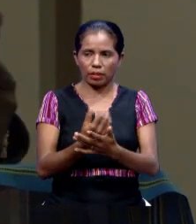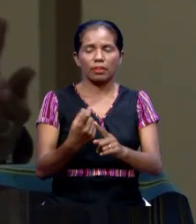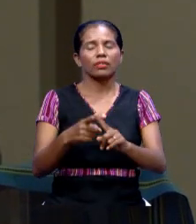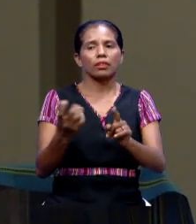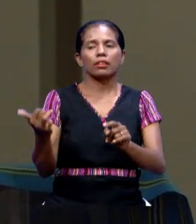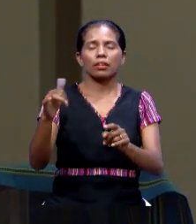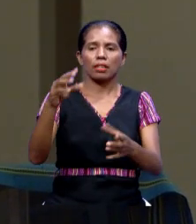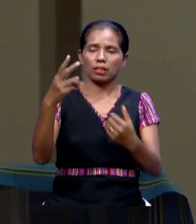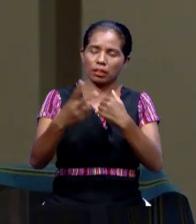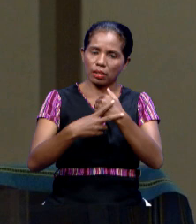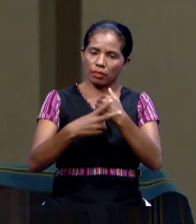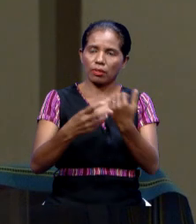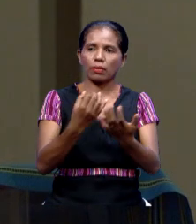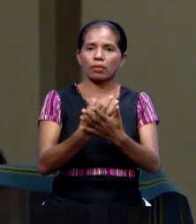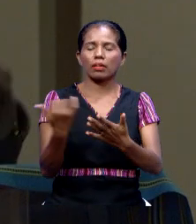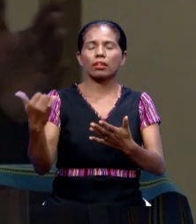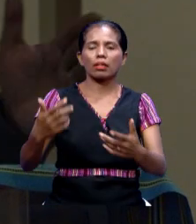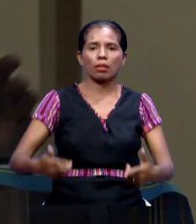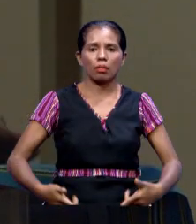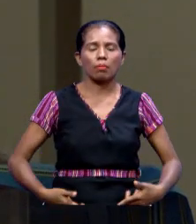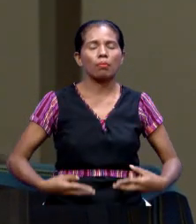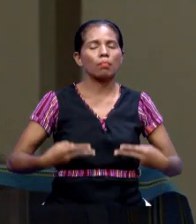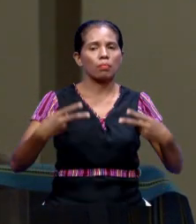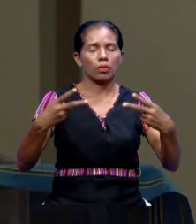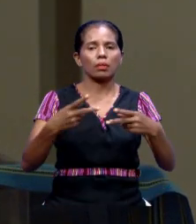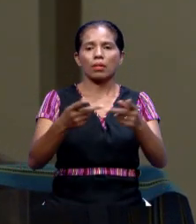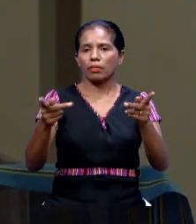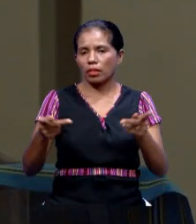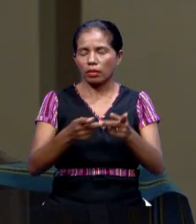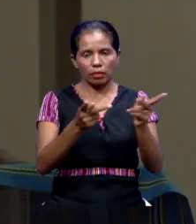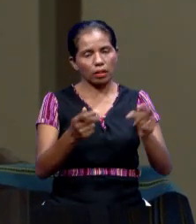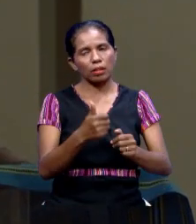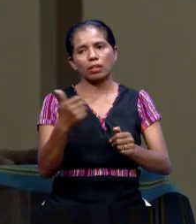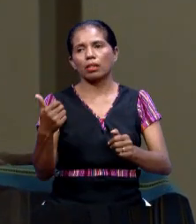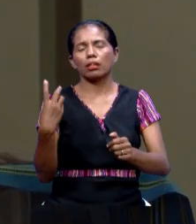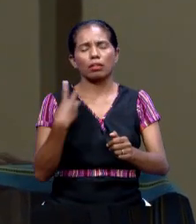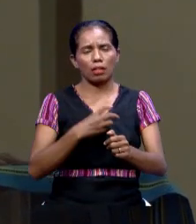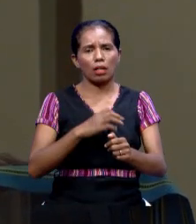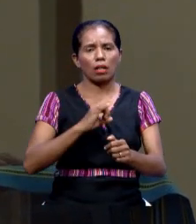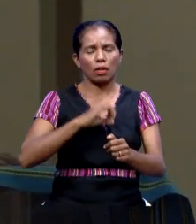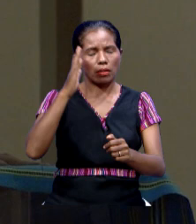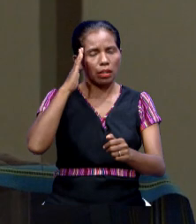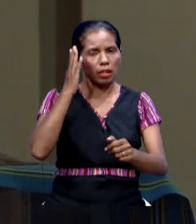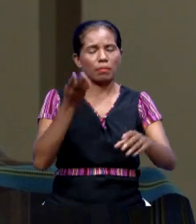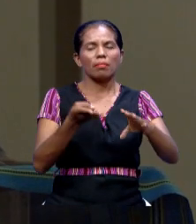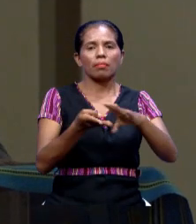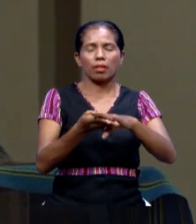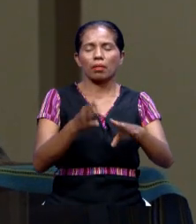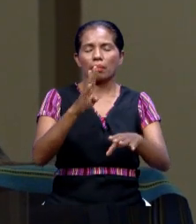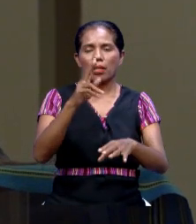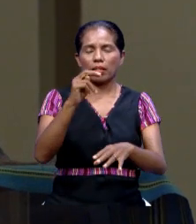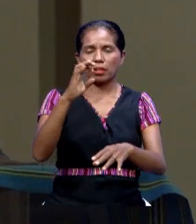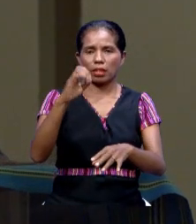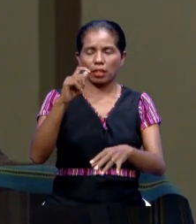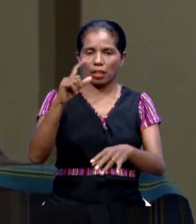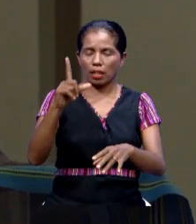lah sai osa, mas se sira muri overnight pa fatin selselu. E ho tenu kat situ sang dane, bin setel lah nesan. Tam bin setel Banko Nasional